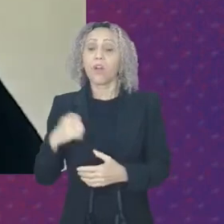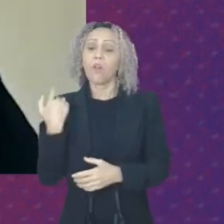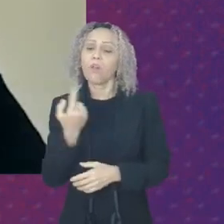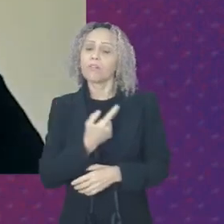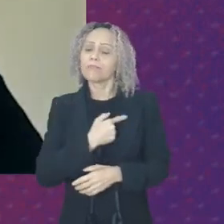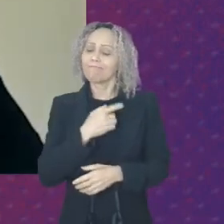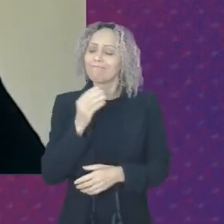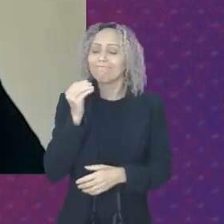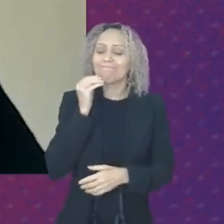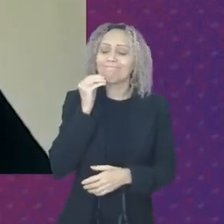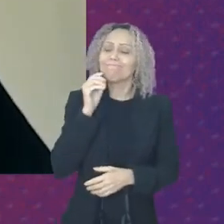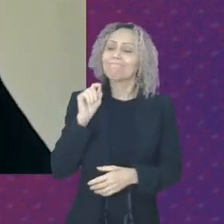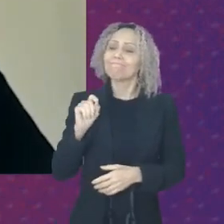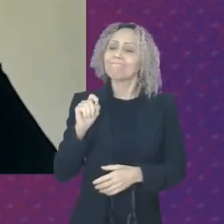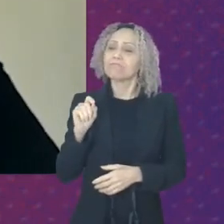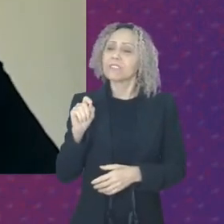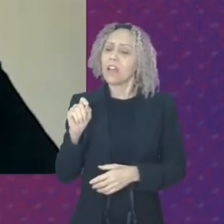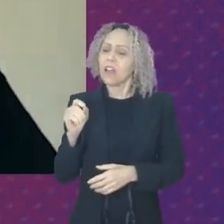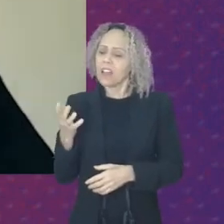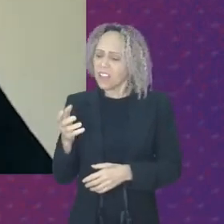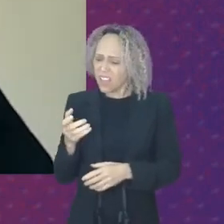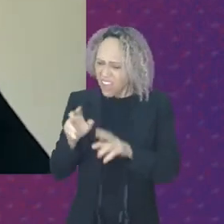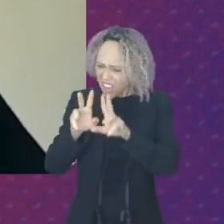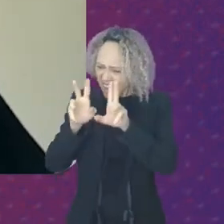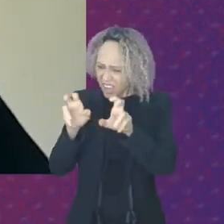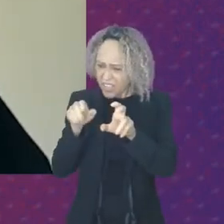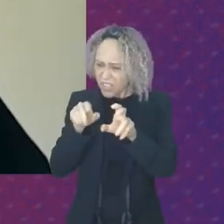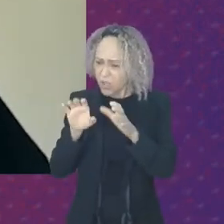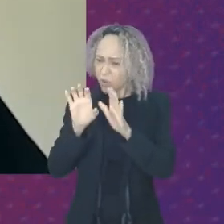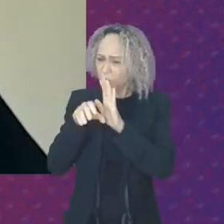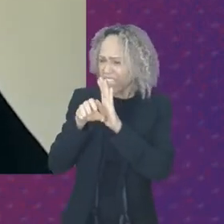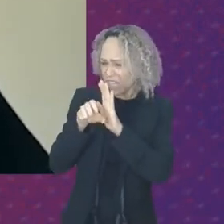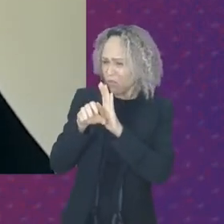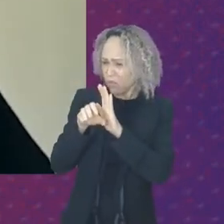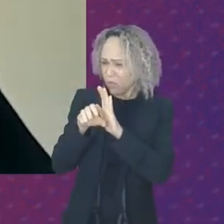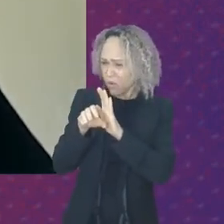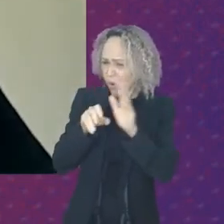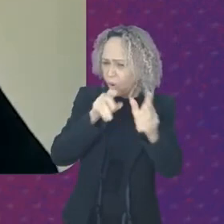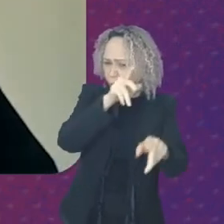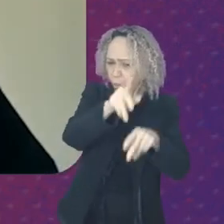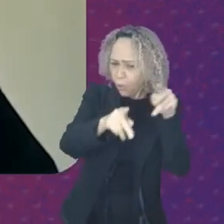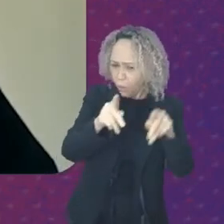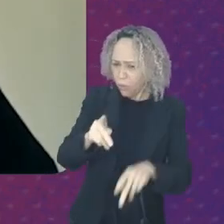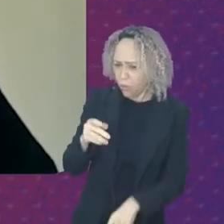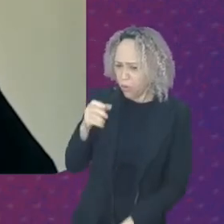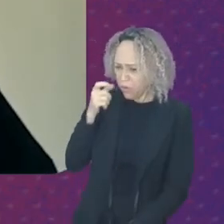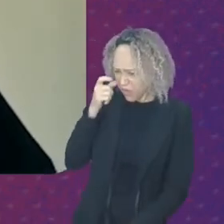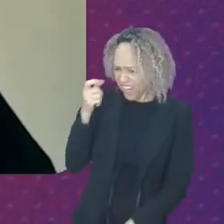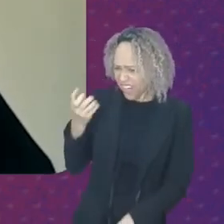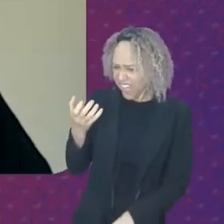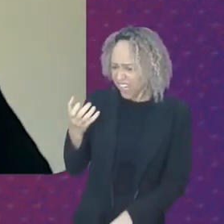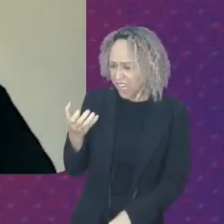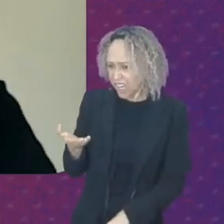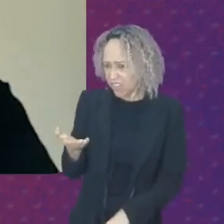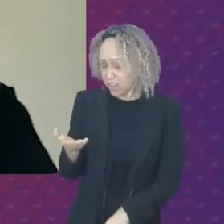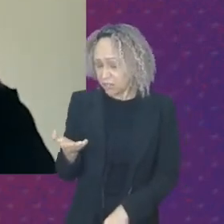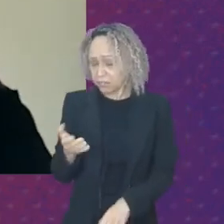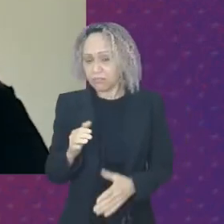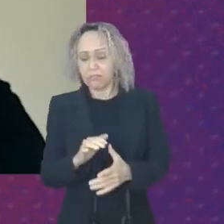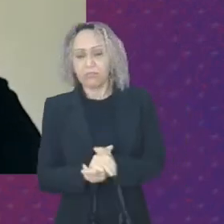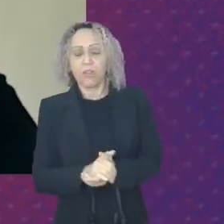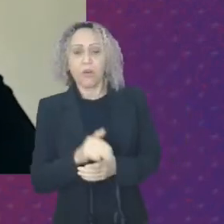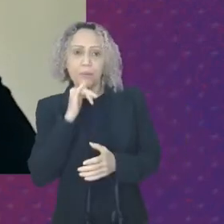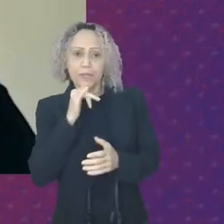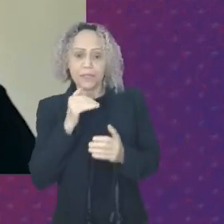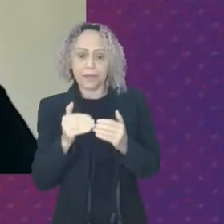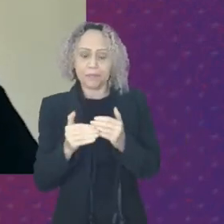se esse é o assunto de interesse do seu público. Essas campanhas, pré-campanhas, essas construções políticas até o próximo